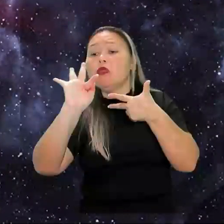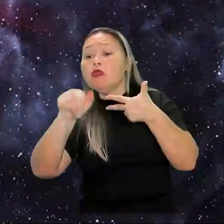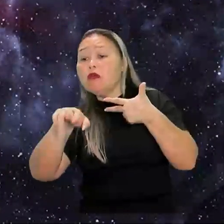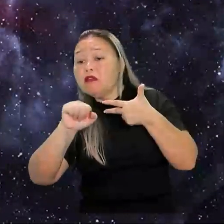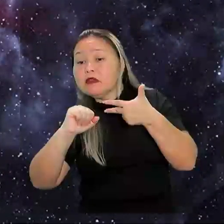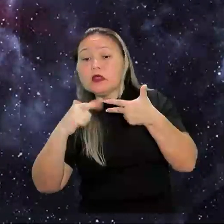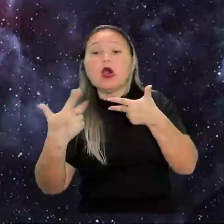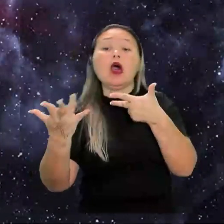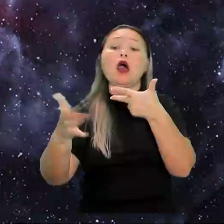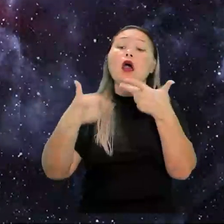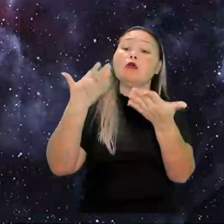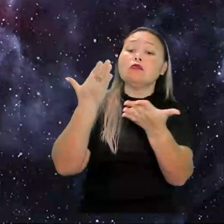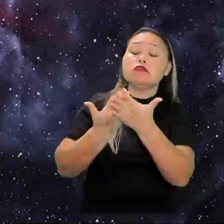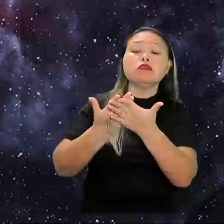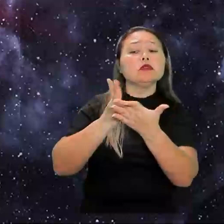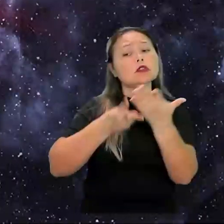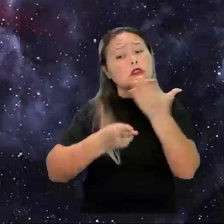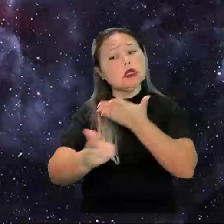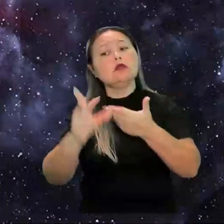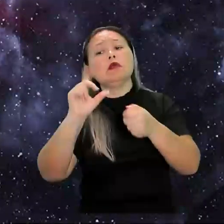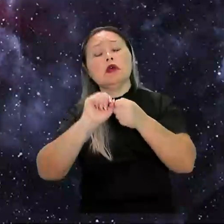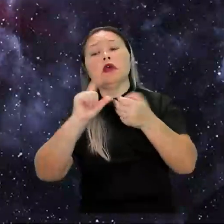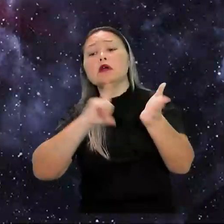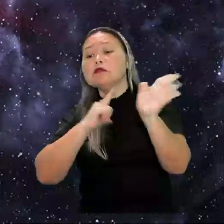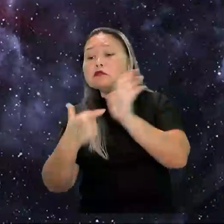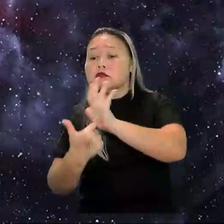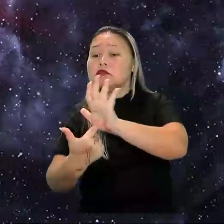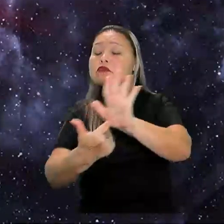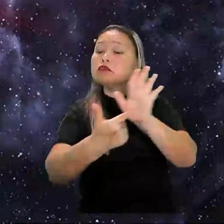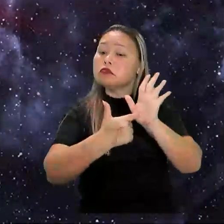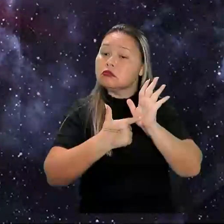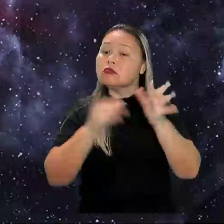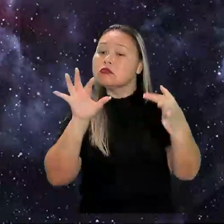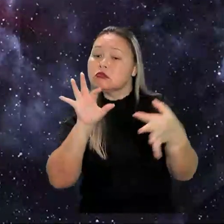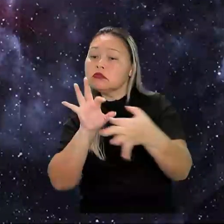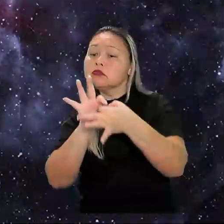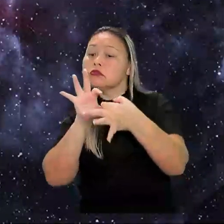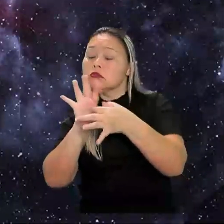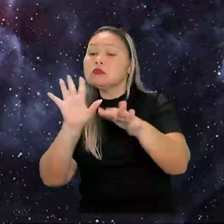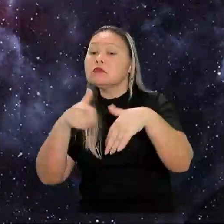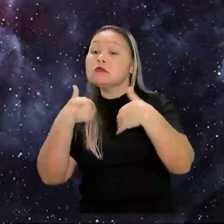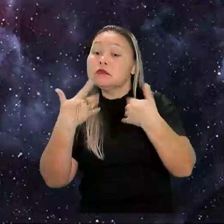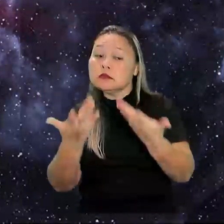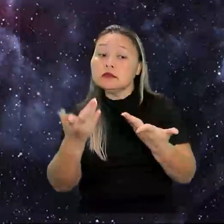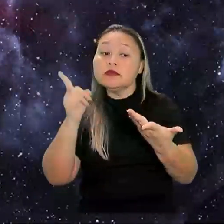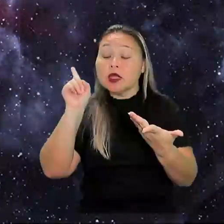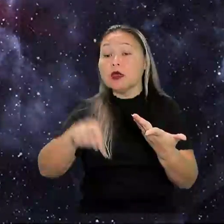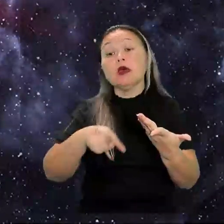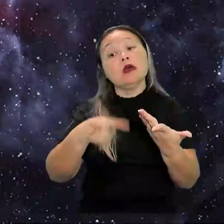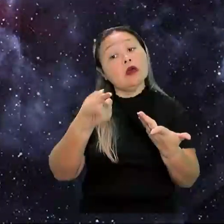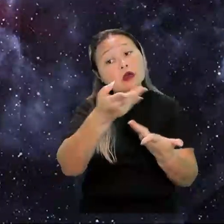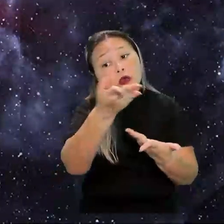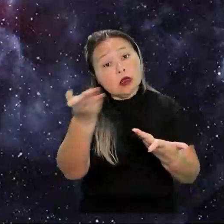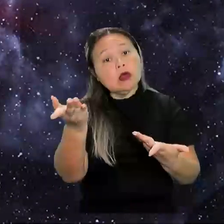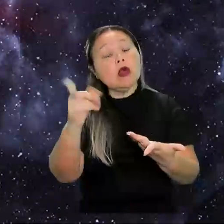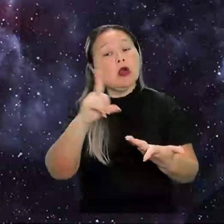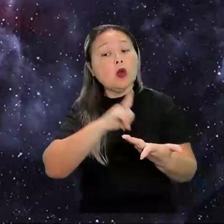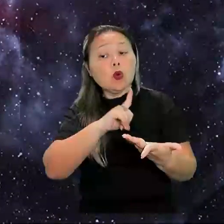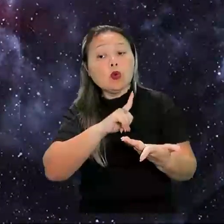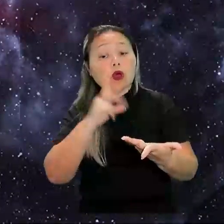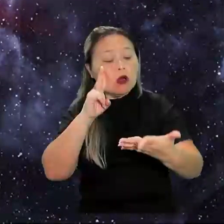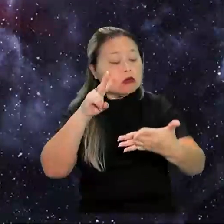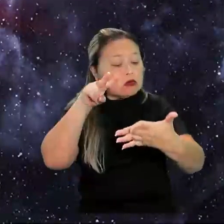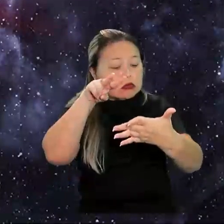né, da nossa aula, a gente sempre traz alguma coisa que relacione aí com essa parte. Então o negócio é esse, é você ter um